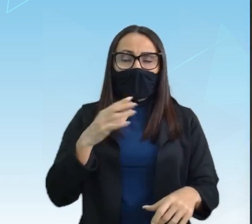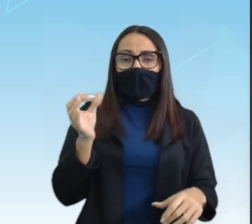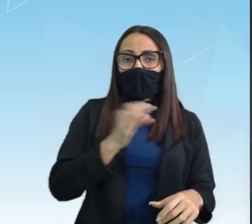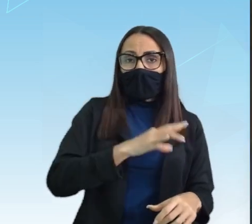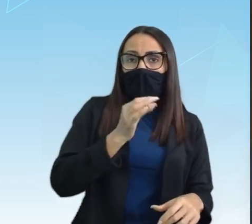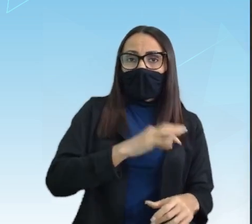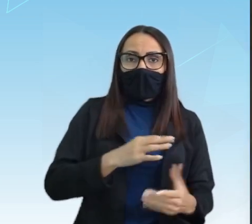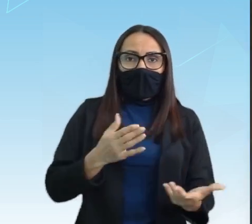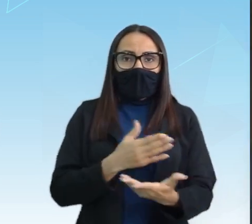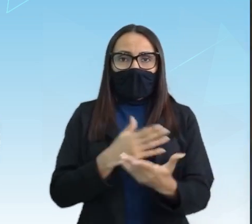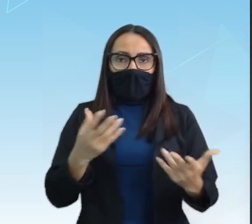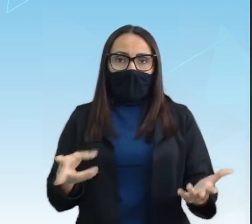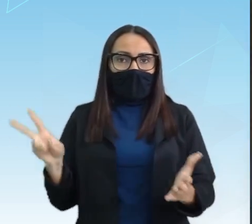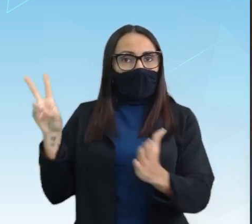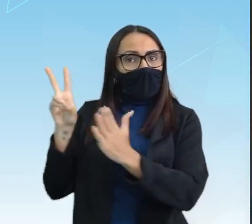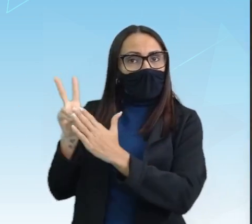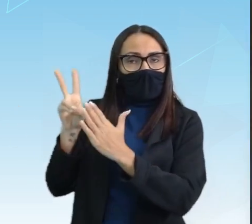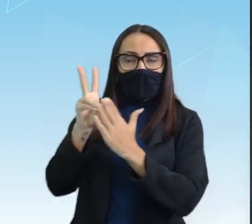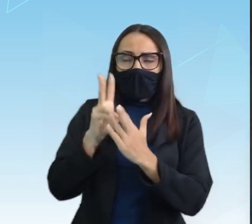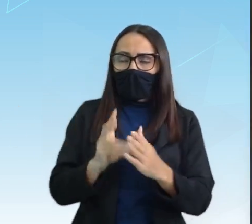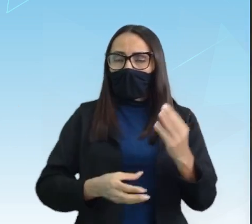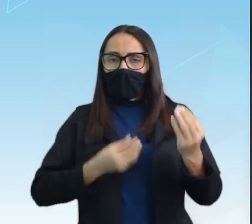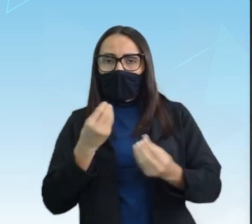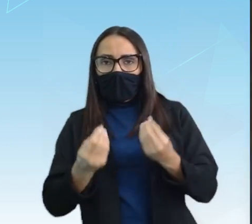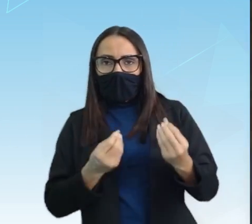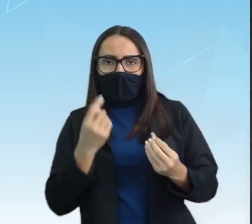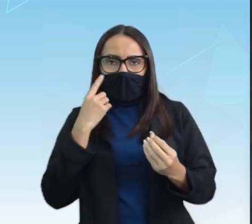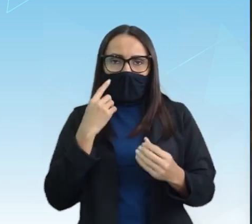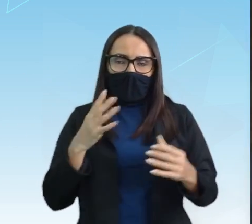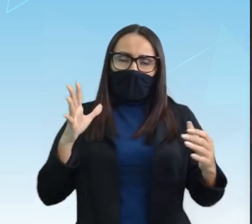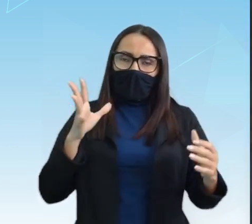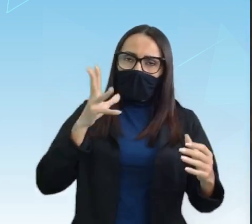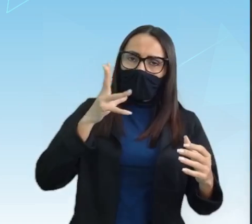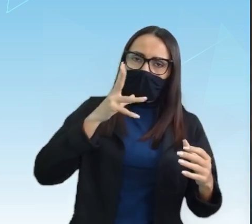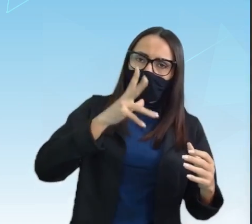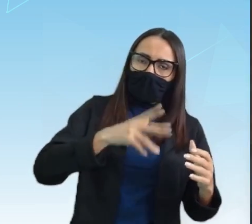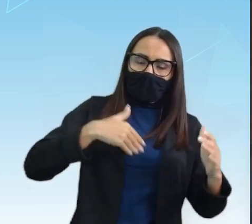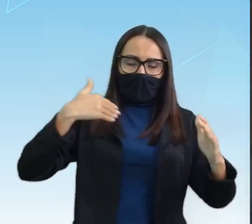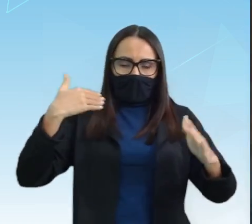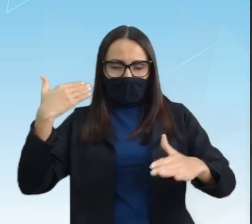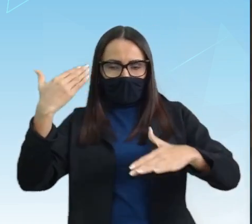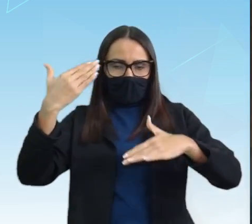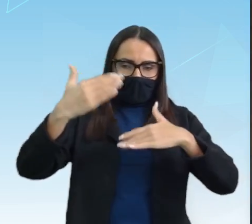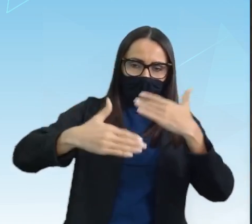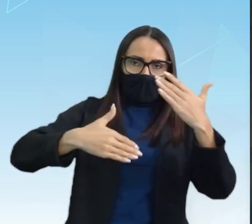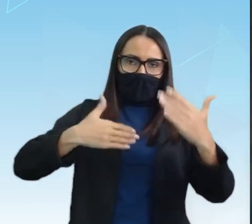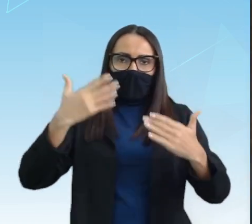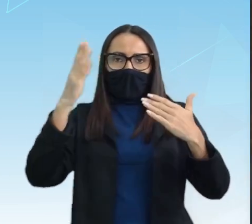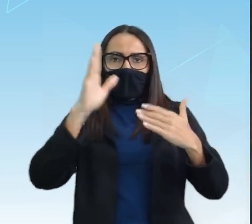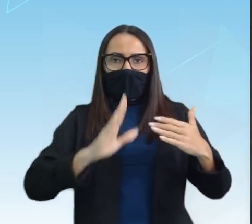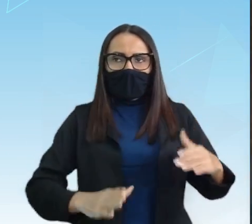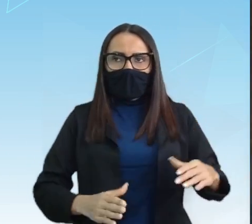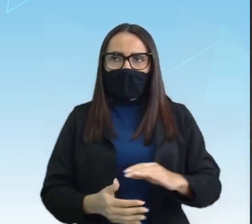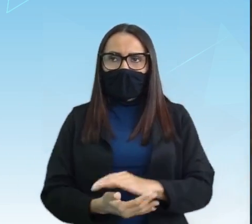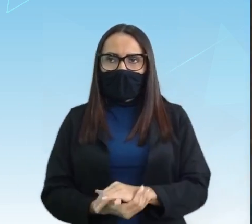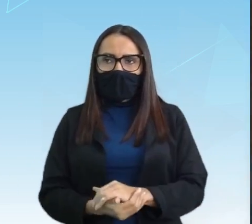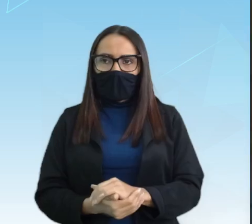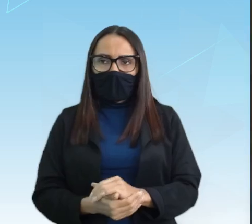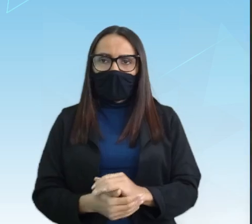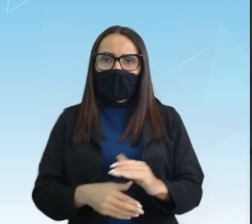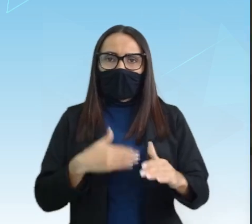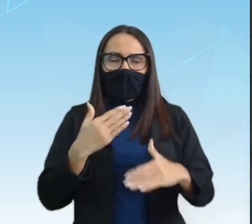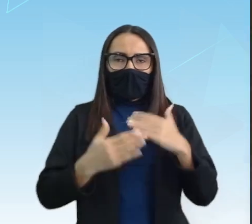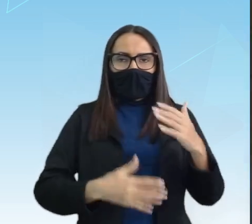sabia a quantidade de índios, como eram os índios, tudo. Então, foi devagar o processo do central do Brasil. Foi mais desenvolvendo